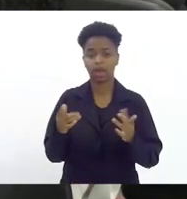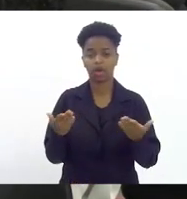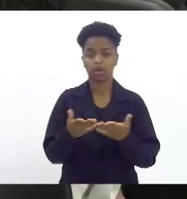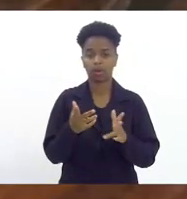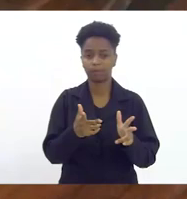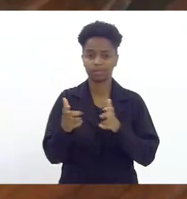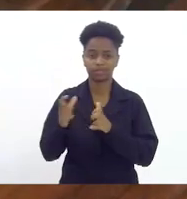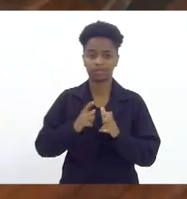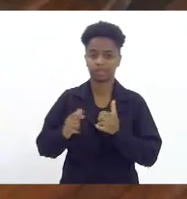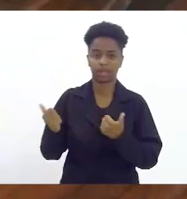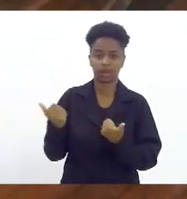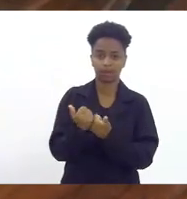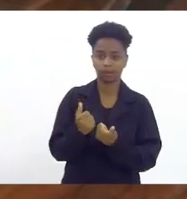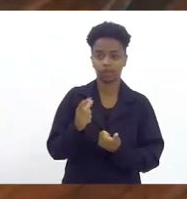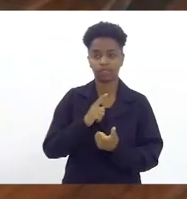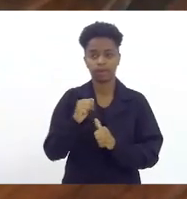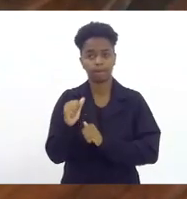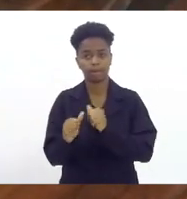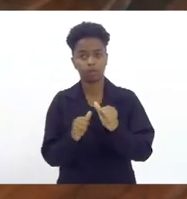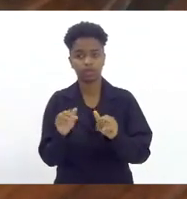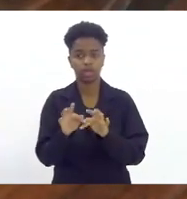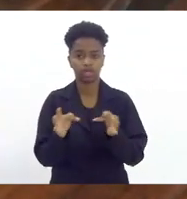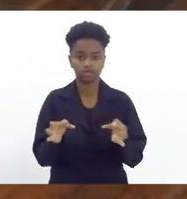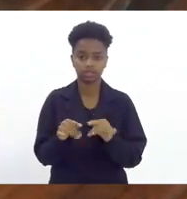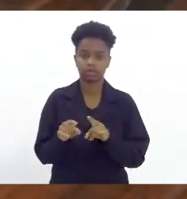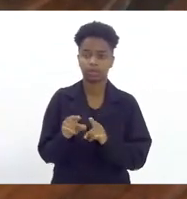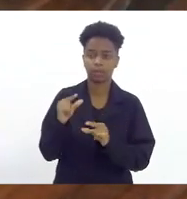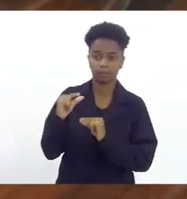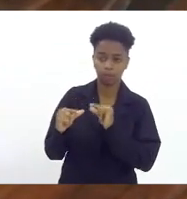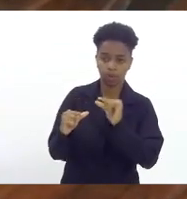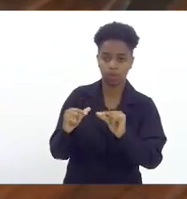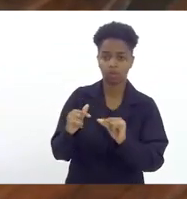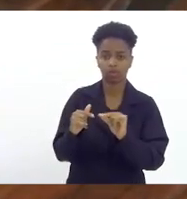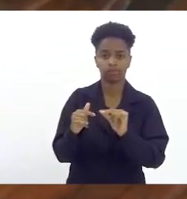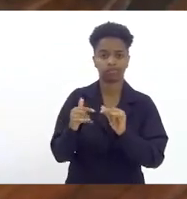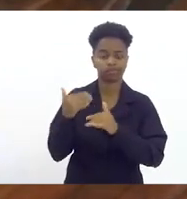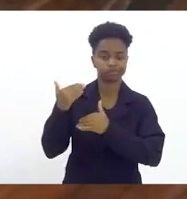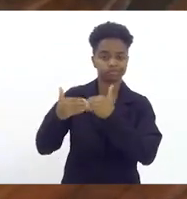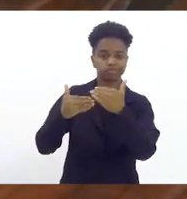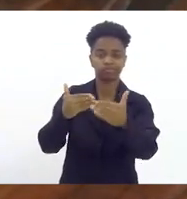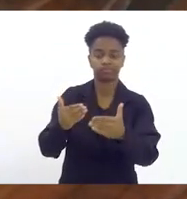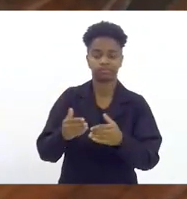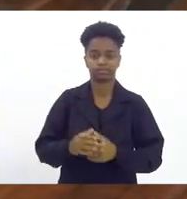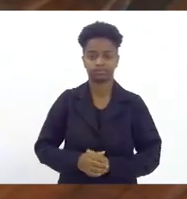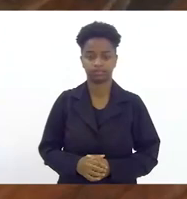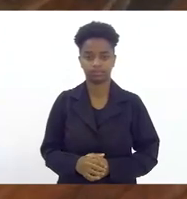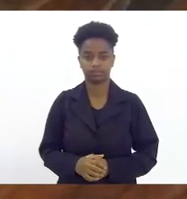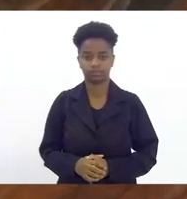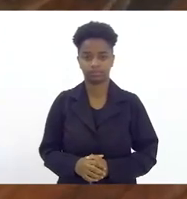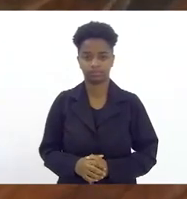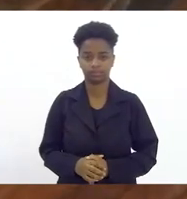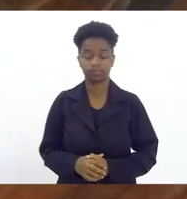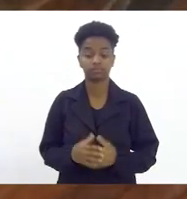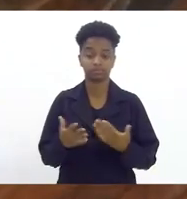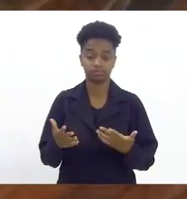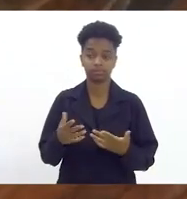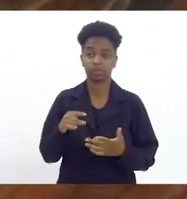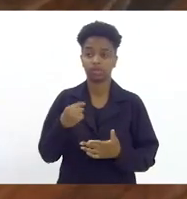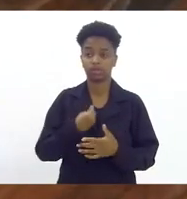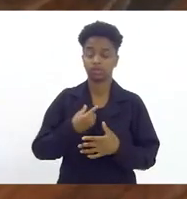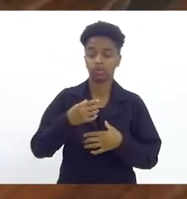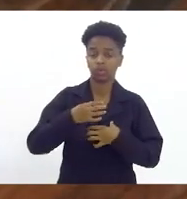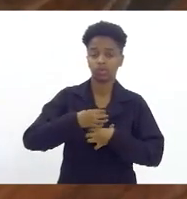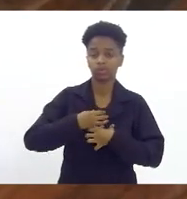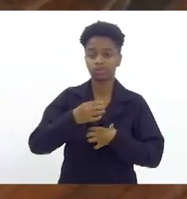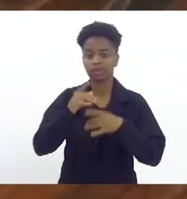esses incentivos essas pequenas mudanças que de pouco em pouco vão se tornar muito é um suspiro que a gente